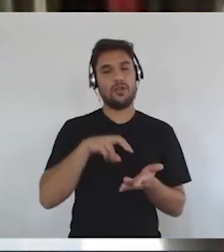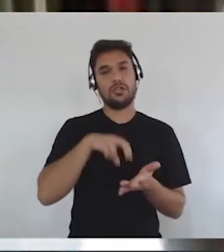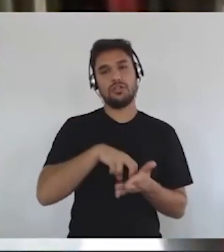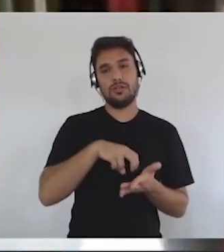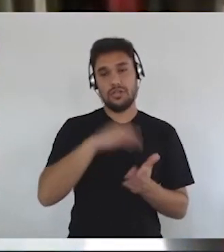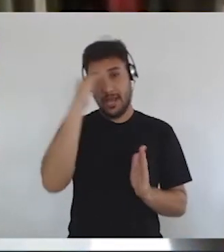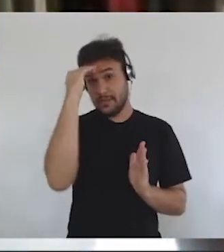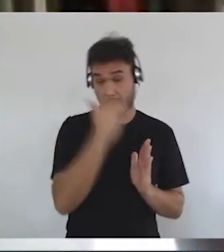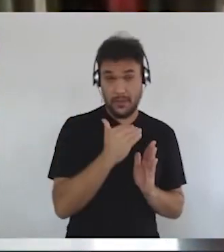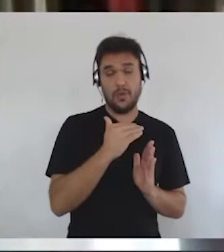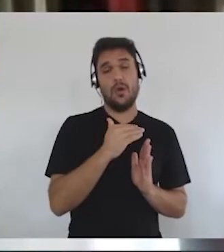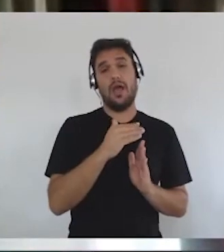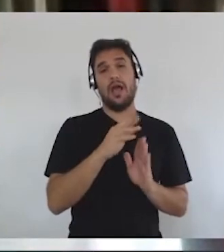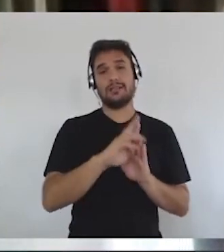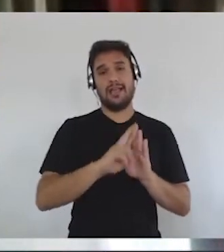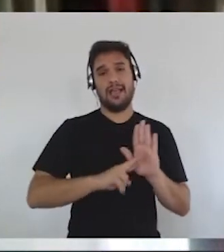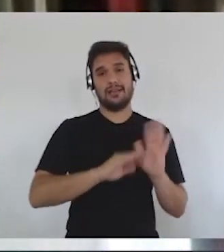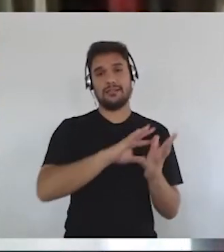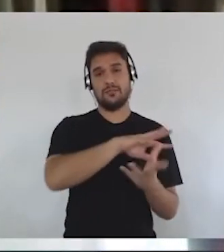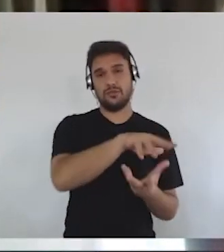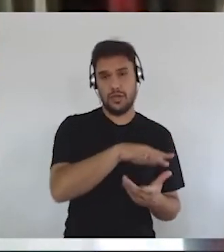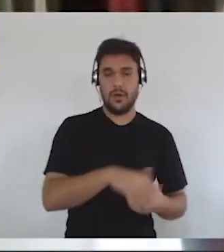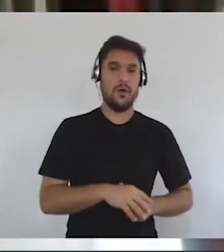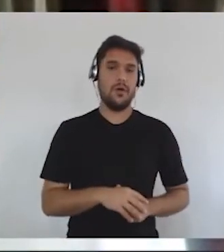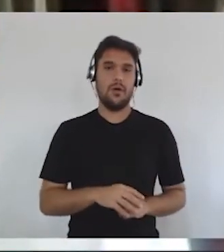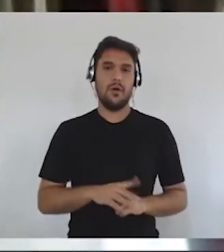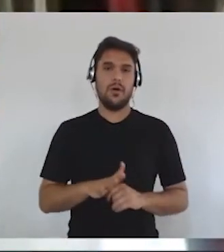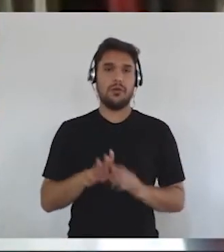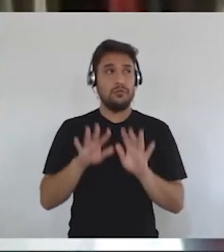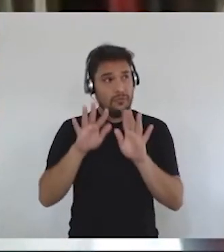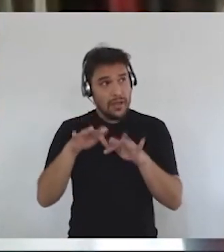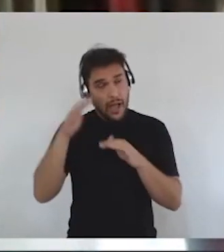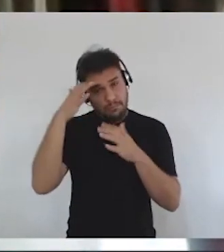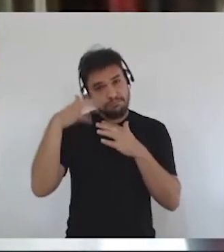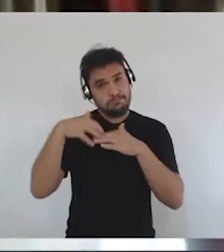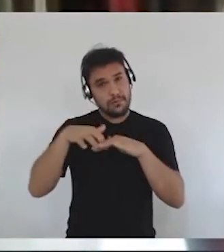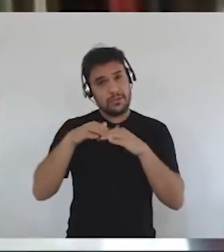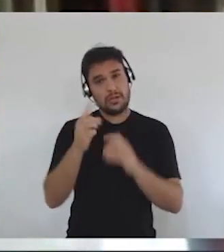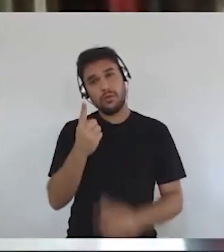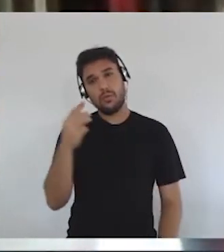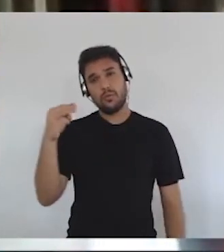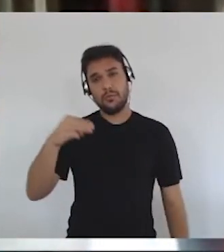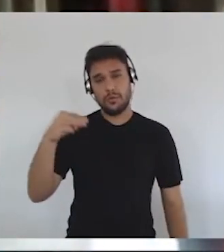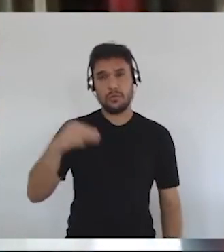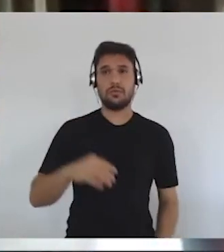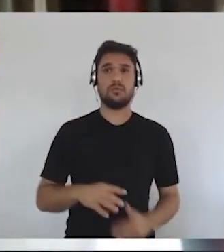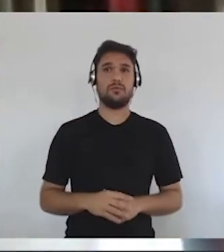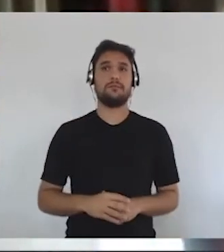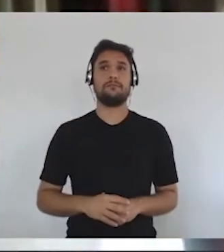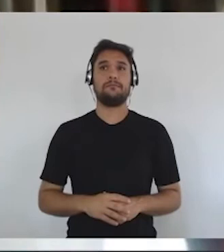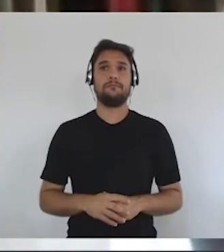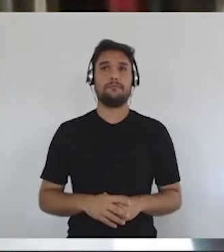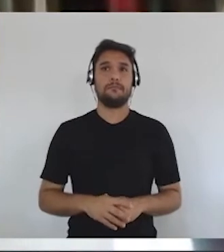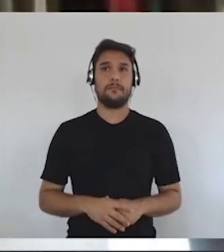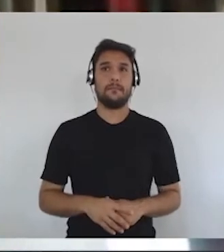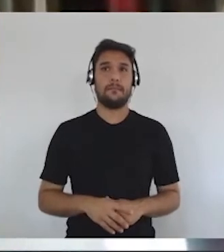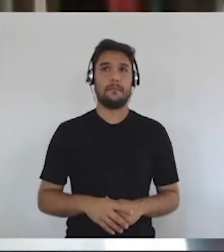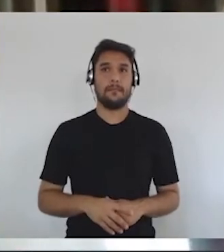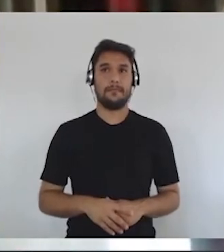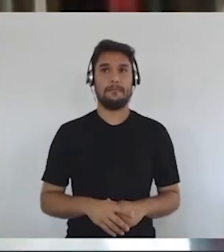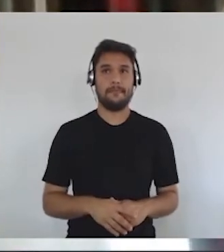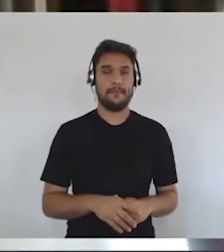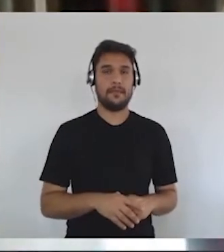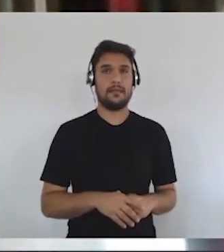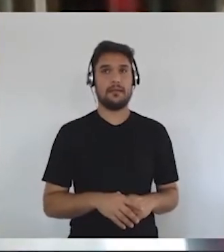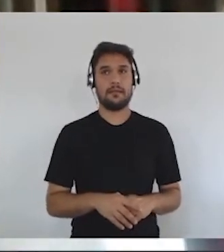normas internacionais. E, no final, para fazer uma reflexão final em um minuto, já encerrando,